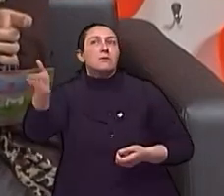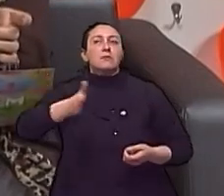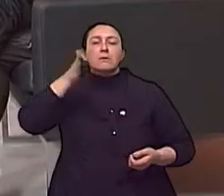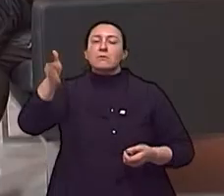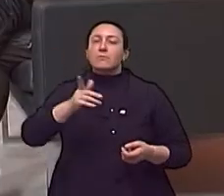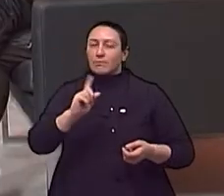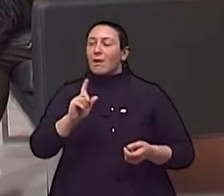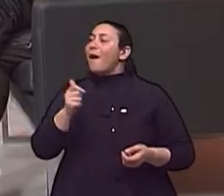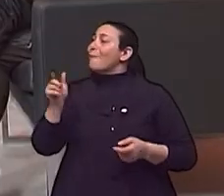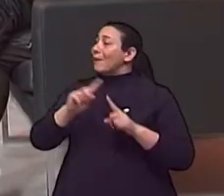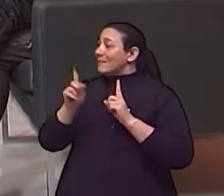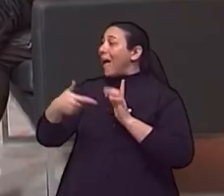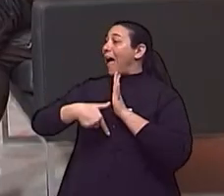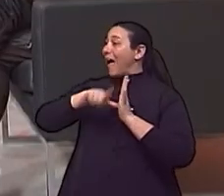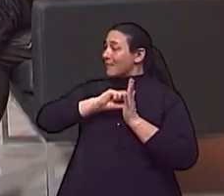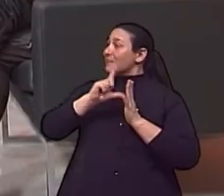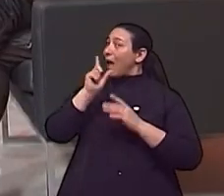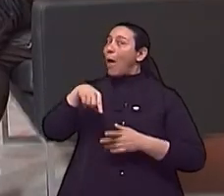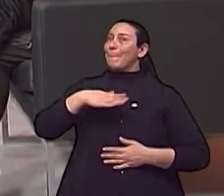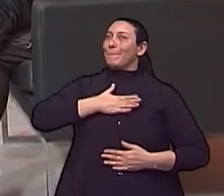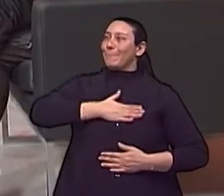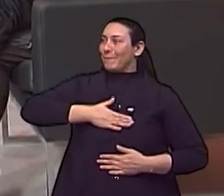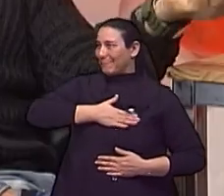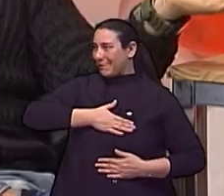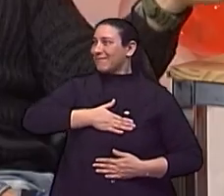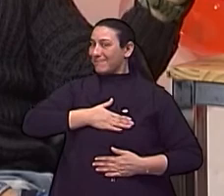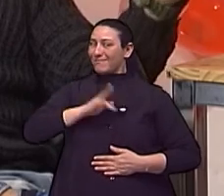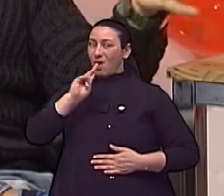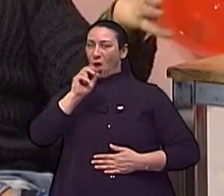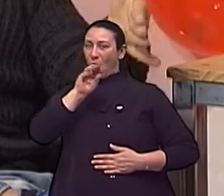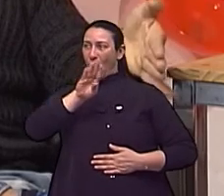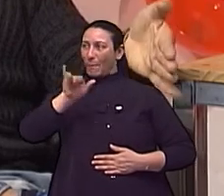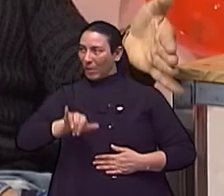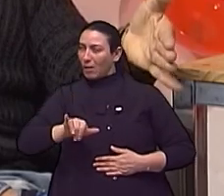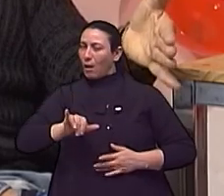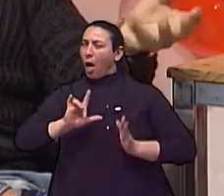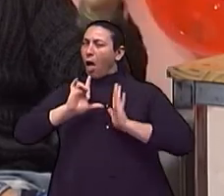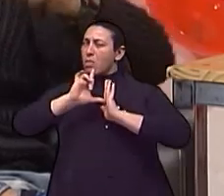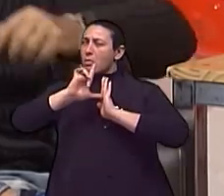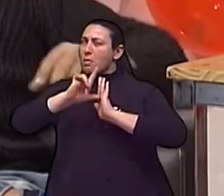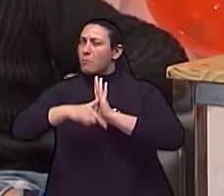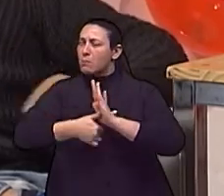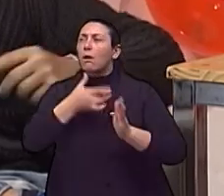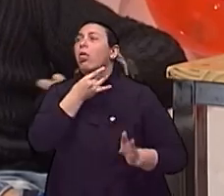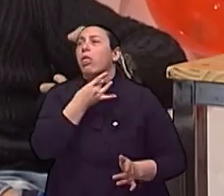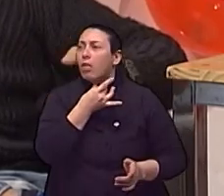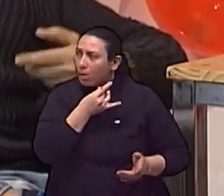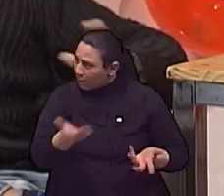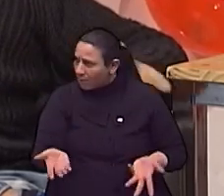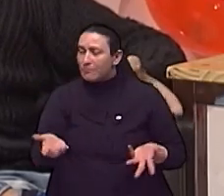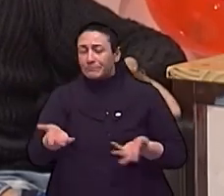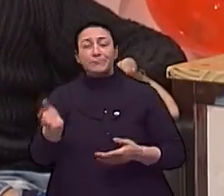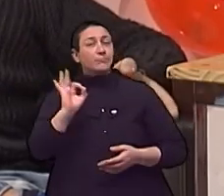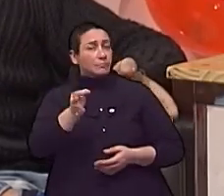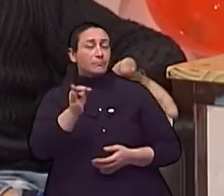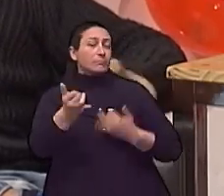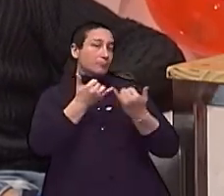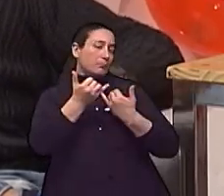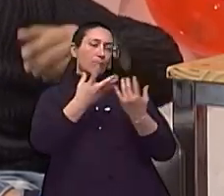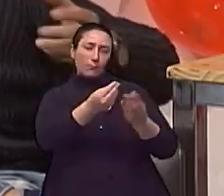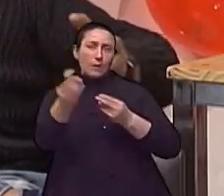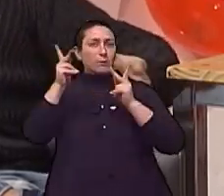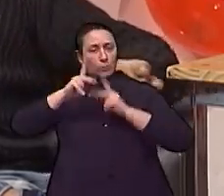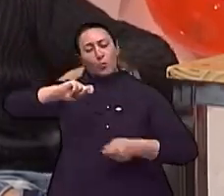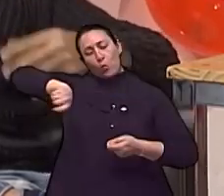Rob no início que foi chamado de cobre que a gente pode pensar é isso em outras escolhas Pois então ela meu hobby é cozinhar